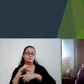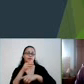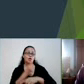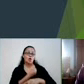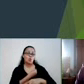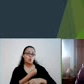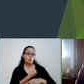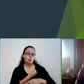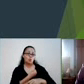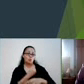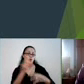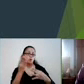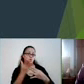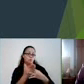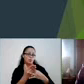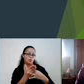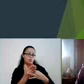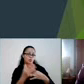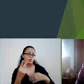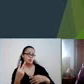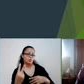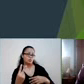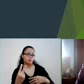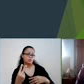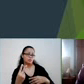Um número que eu sei que está ali no meio seria o 2